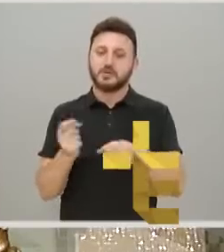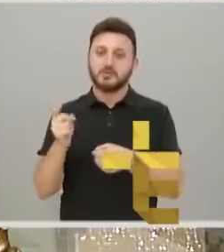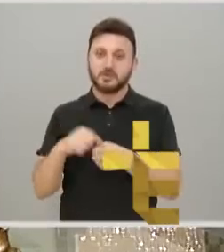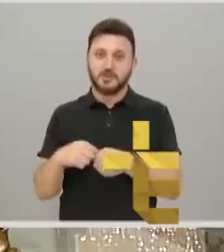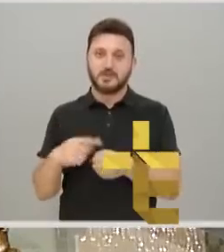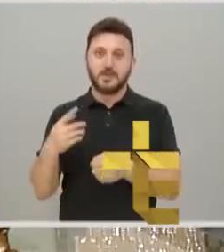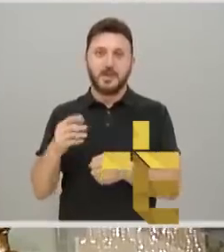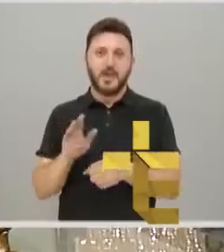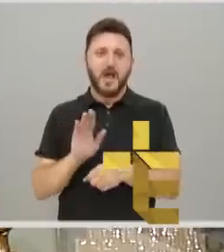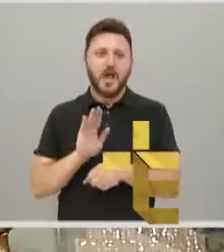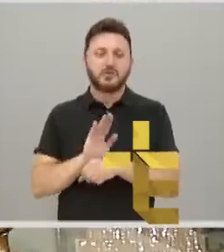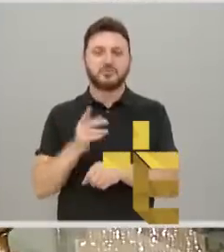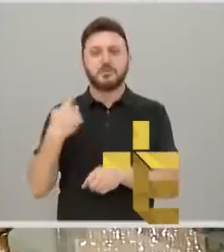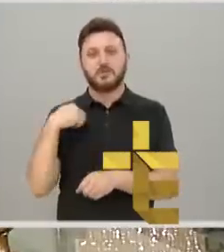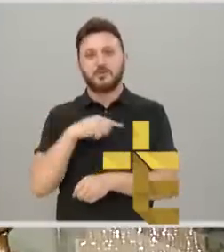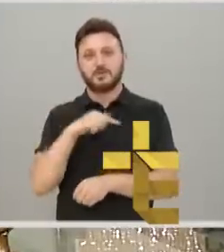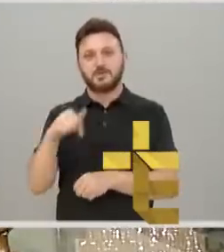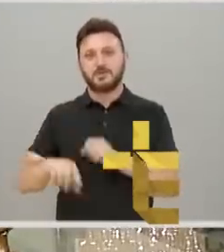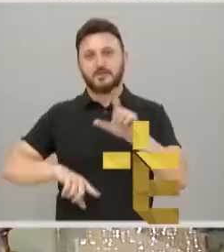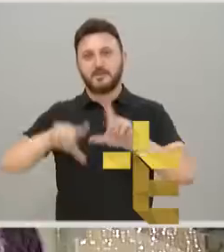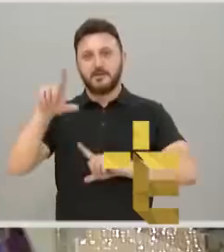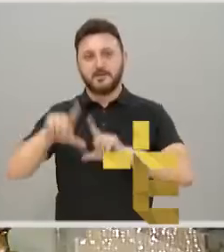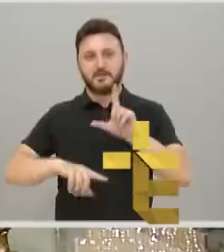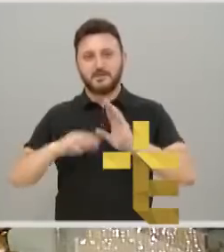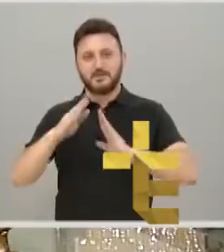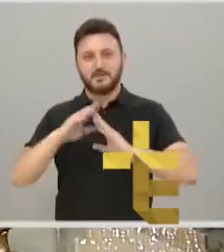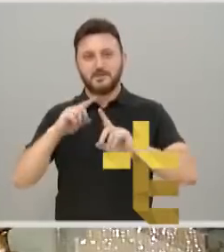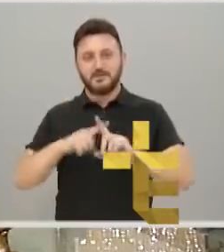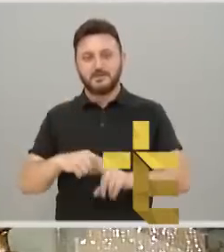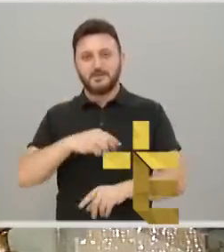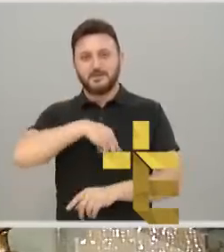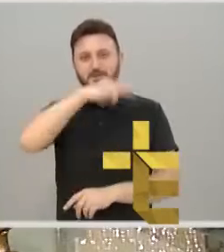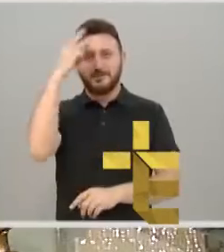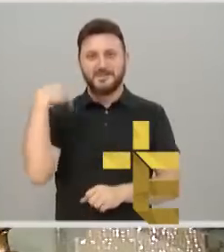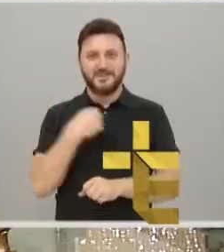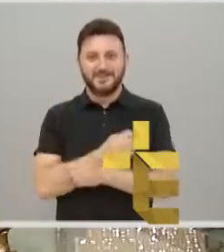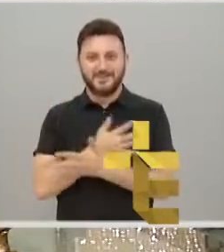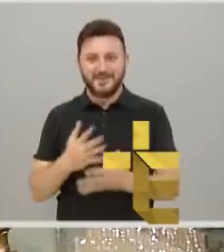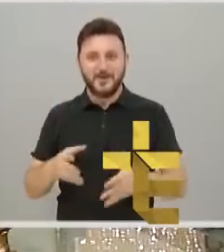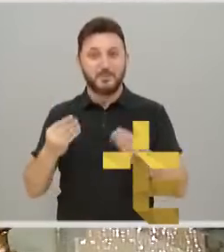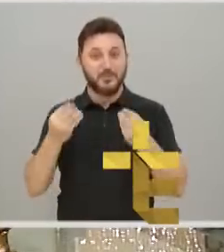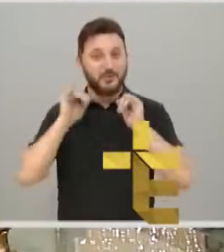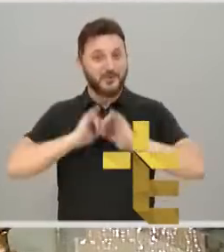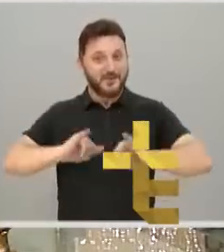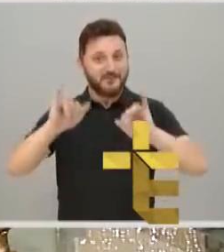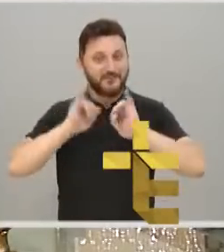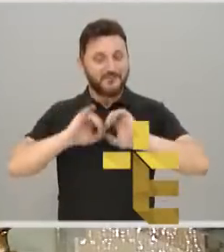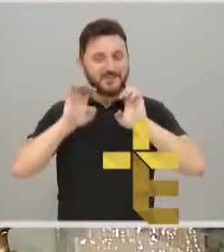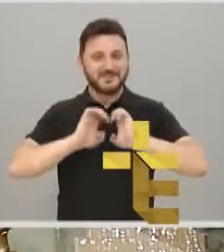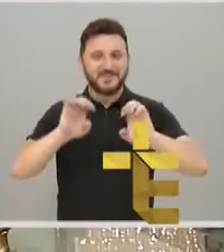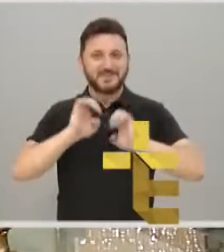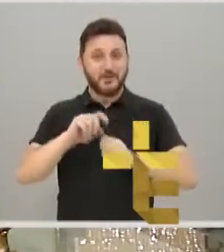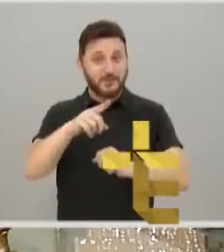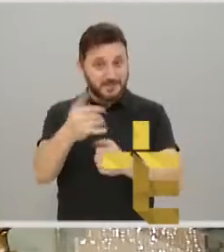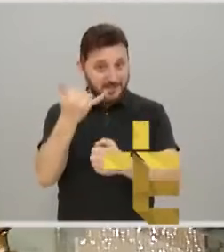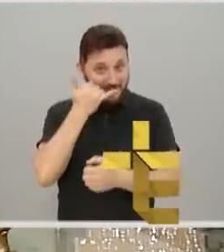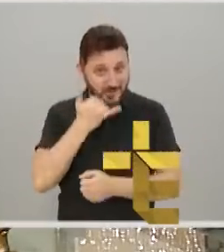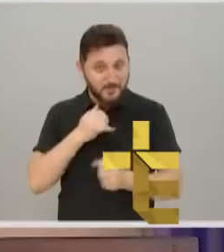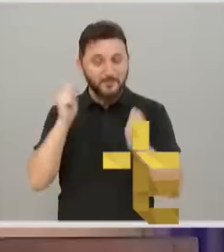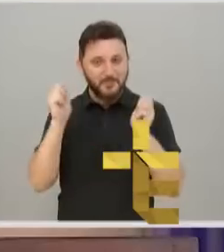nós temos muita caridade a fazer e muito a evangelizar. Conto com a sua